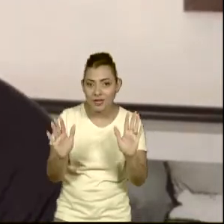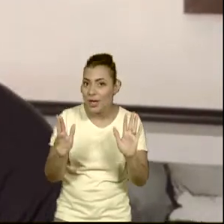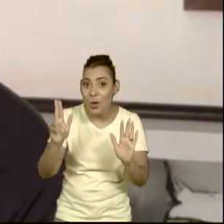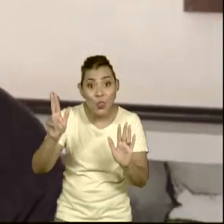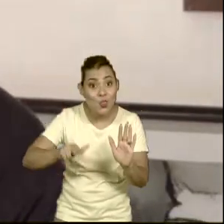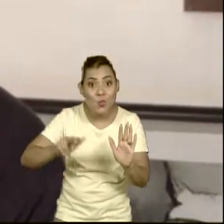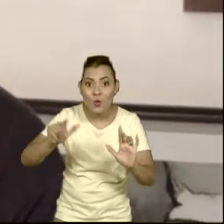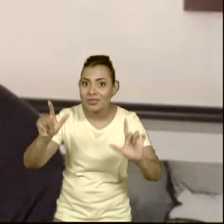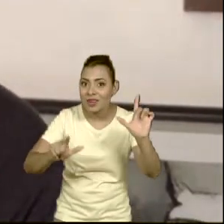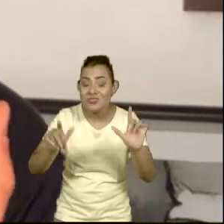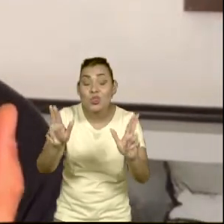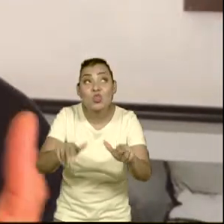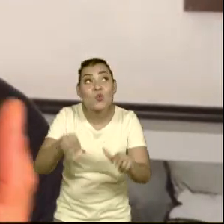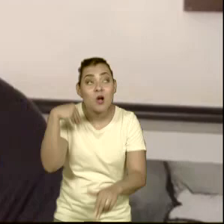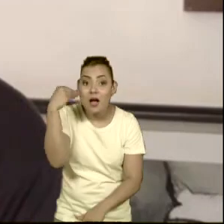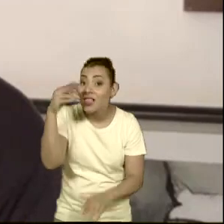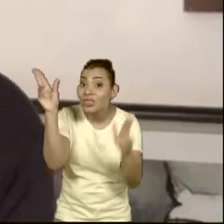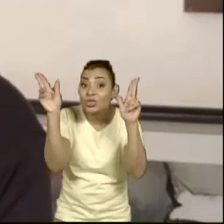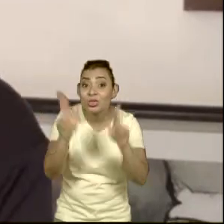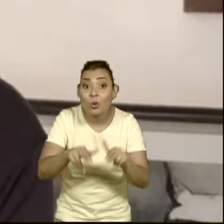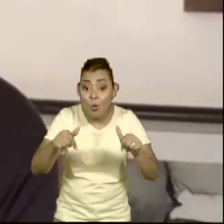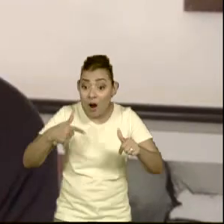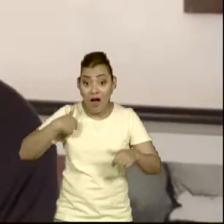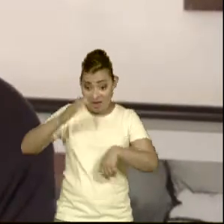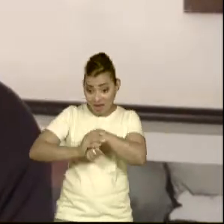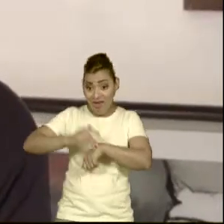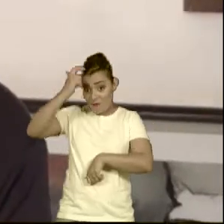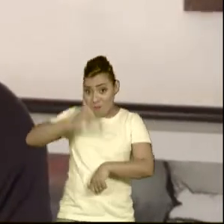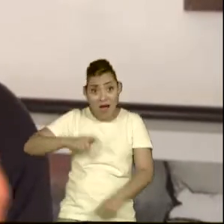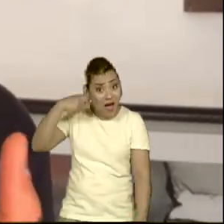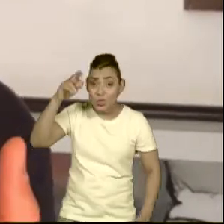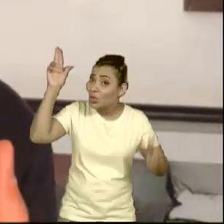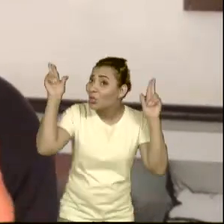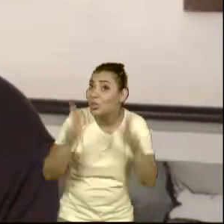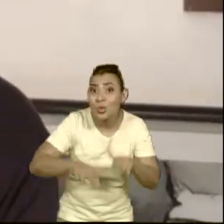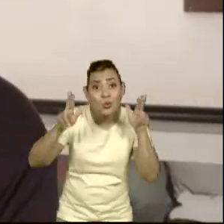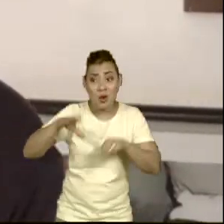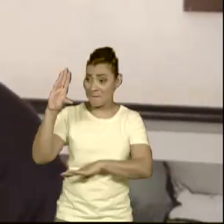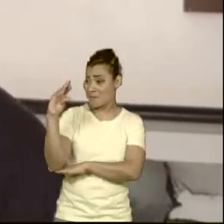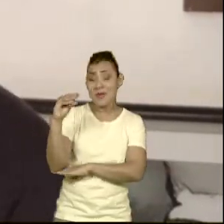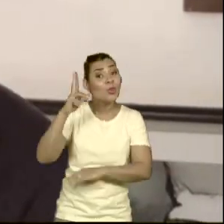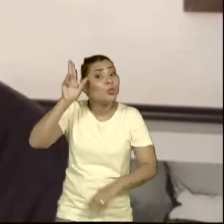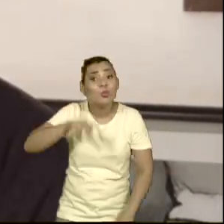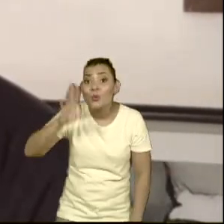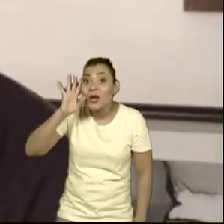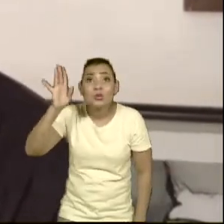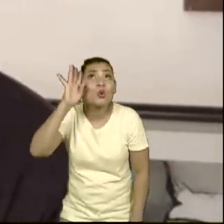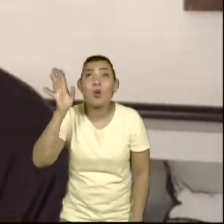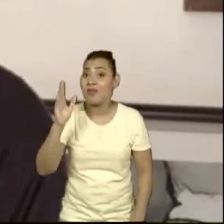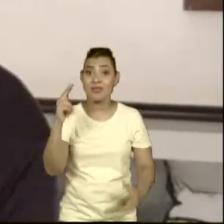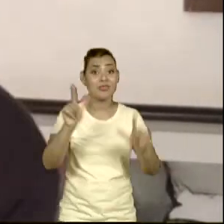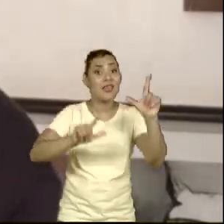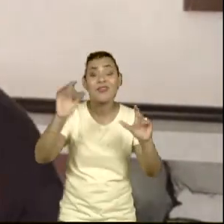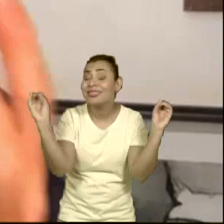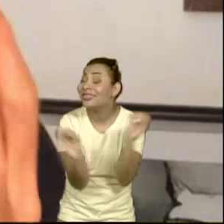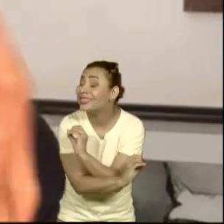tinha feito TV na minha vida, eu nunca tinha atuado de verdade na minha vida, eu não sonhava em fazer televisão,